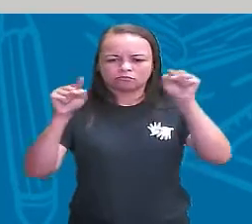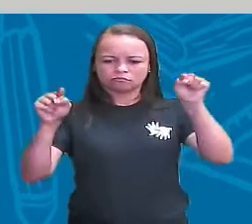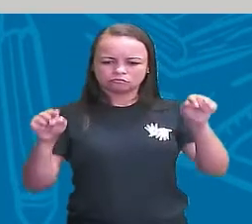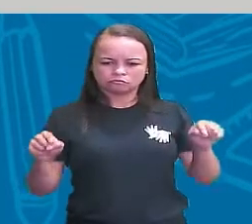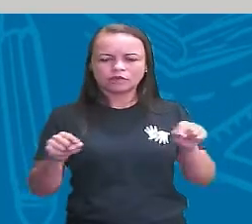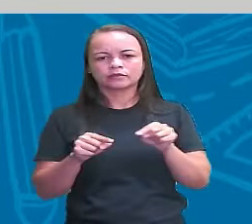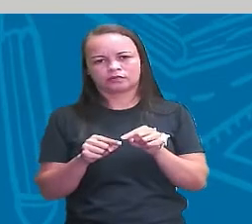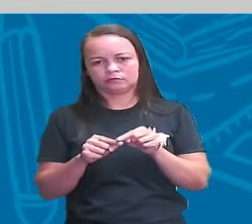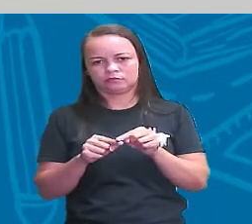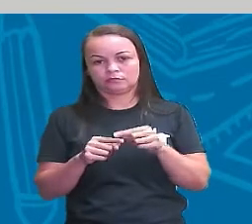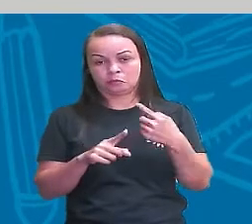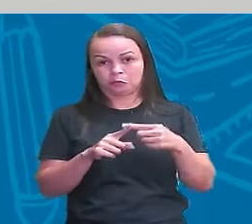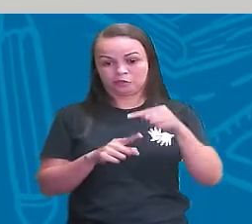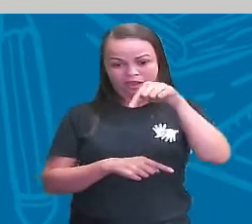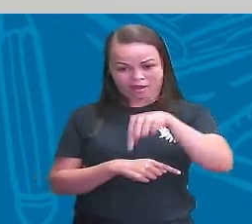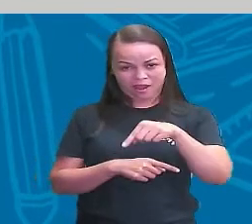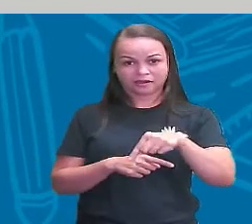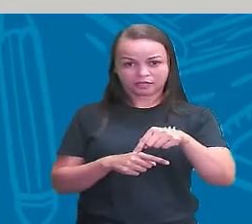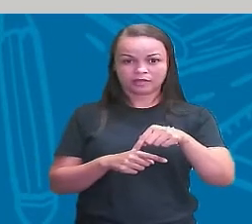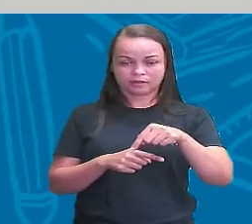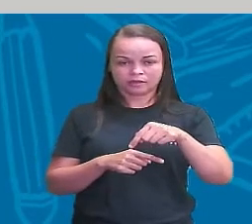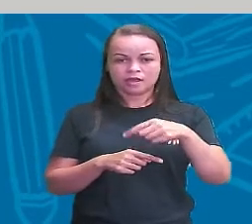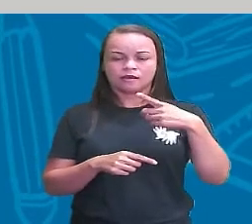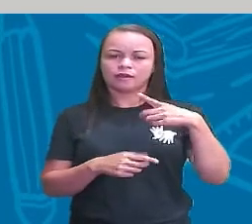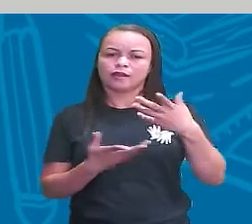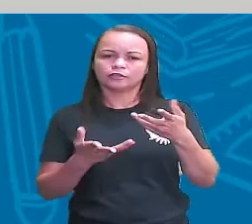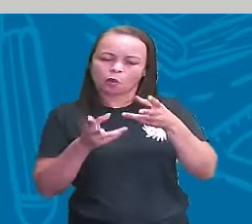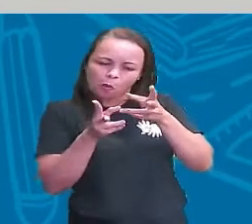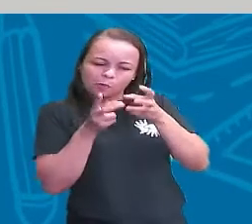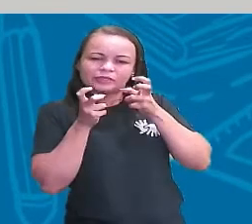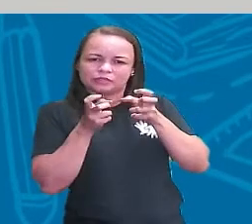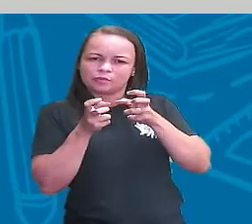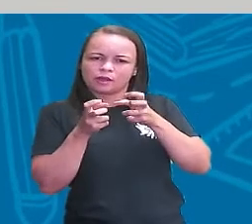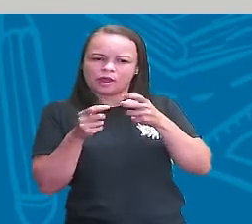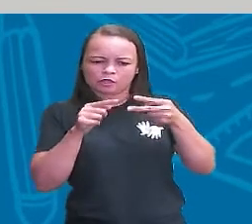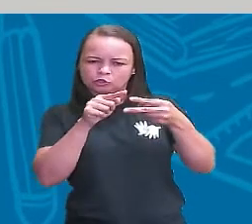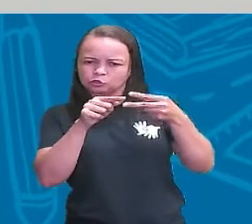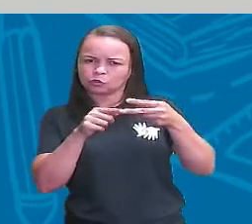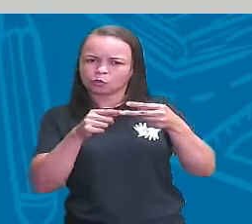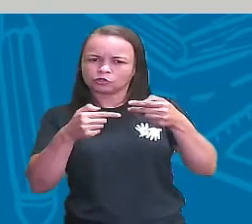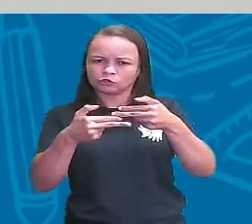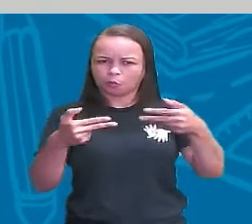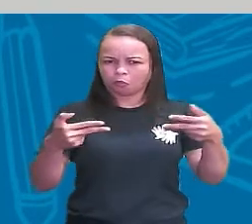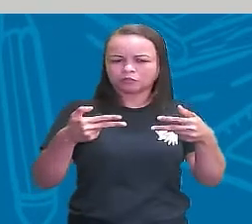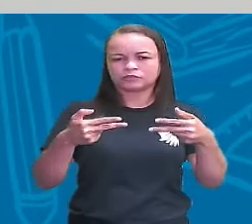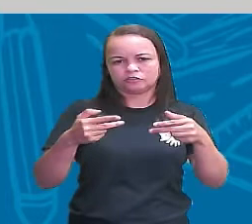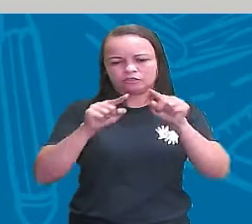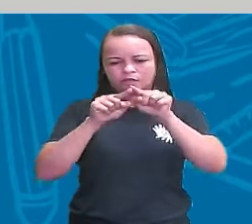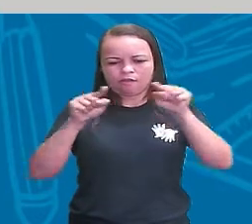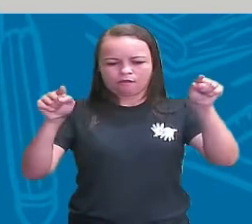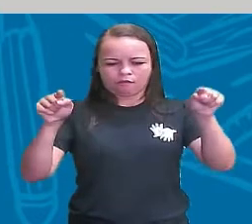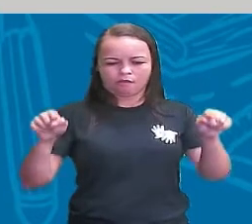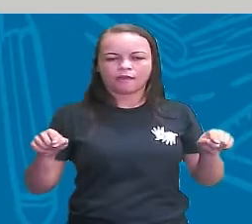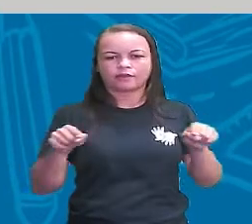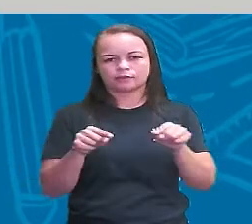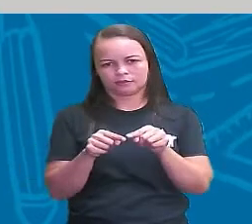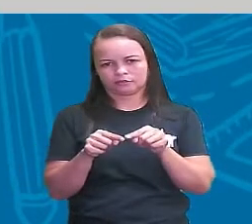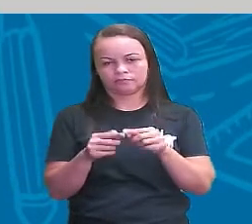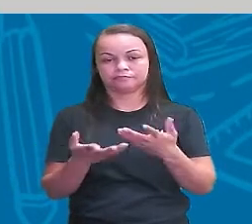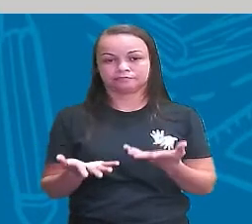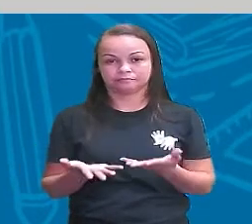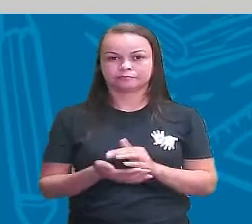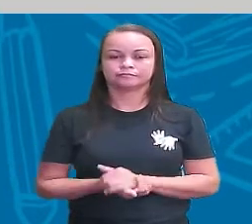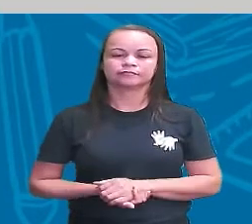Porque aqui mesmo no estúdio, ó, só de observar, eu já encontro uns dois objetos aqui que sejam um retângulo. Vê?